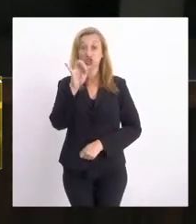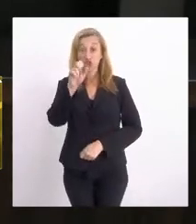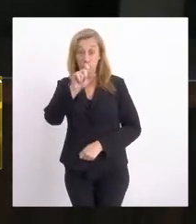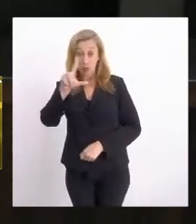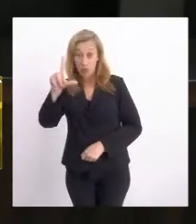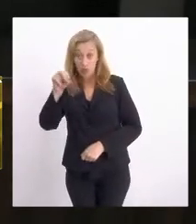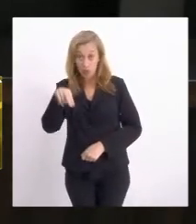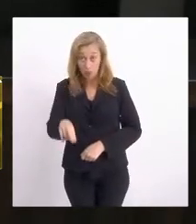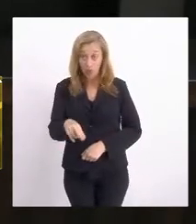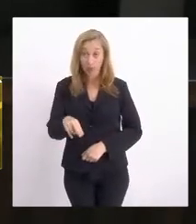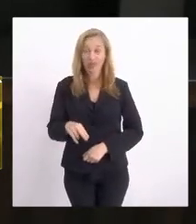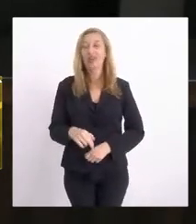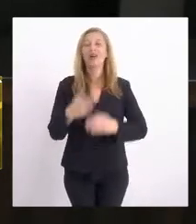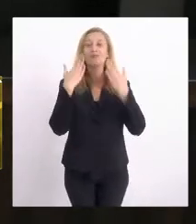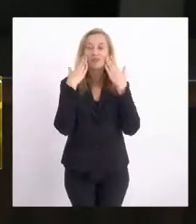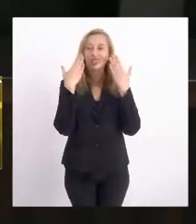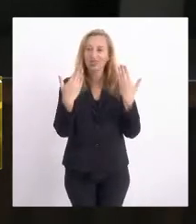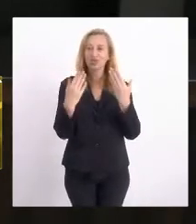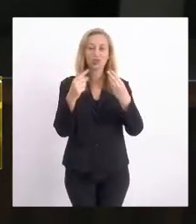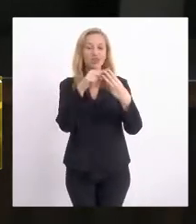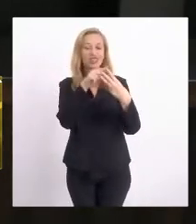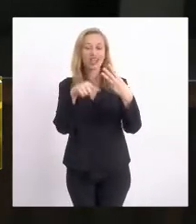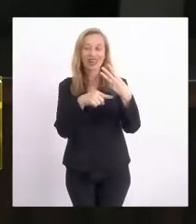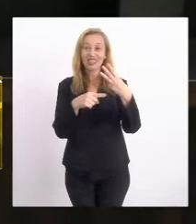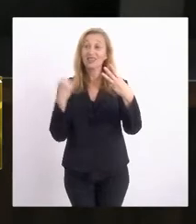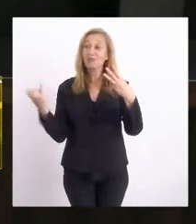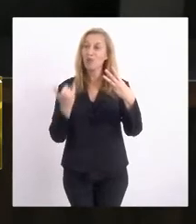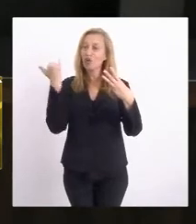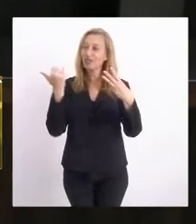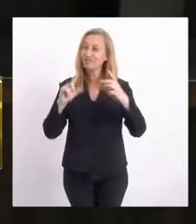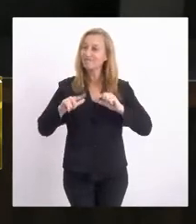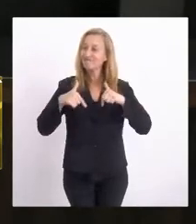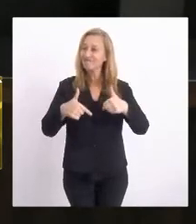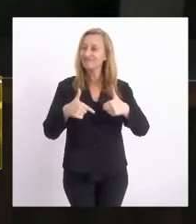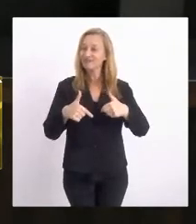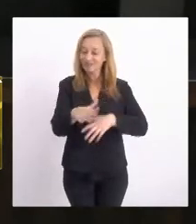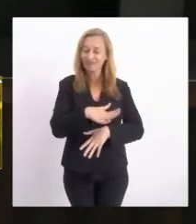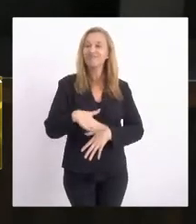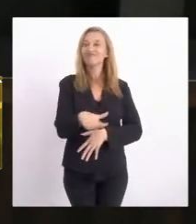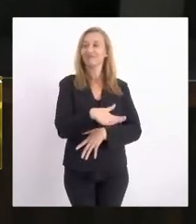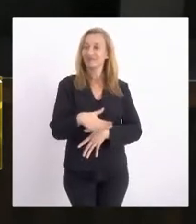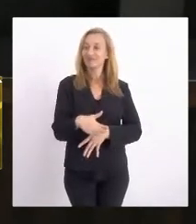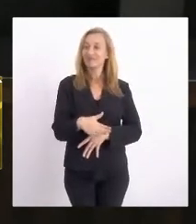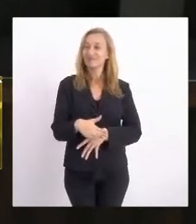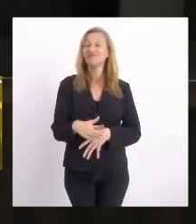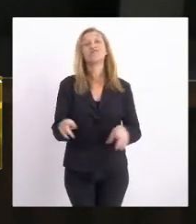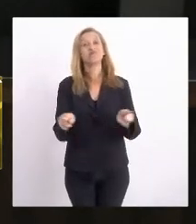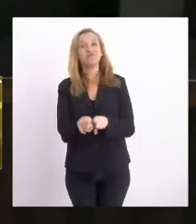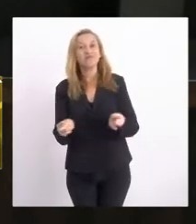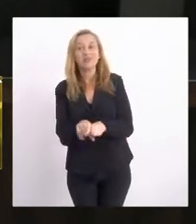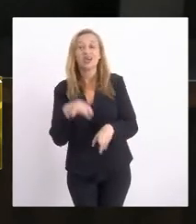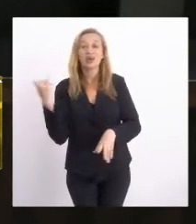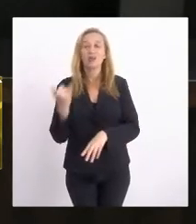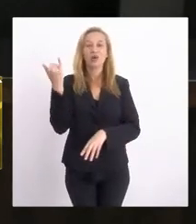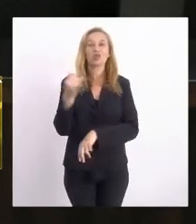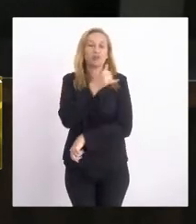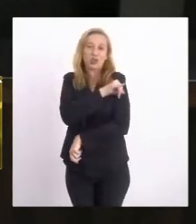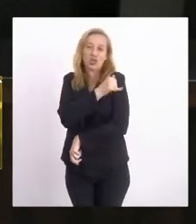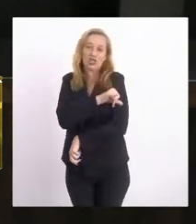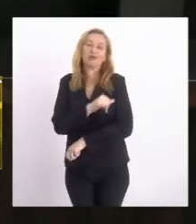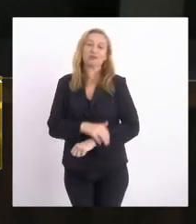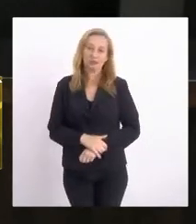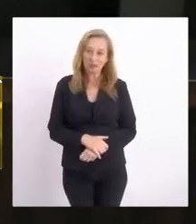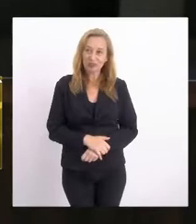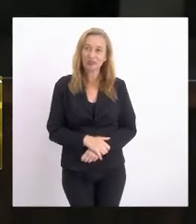Gilson Machado apresentou três importantes ações para o setor que também são importantes para o Rio de